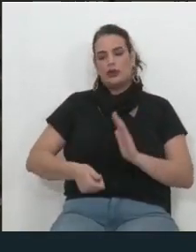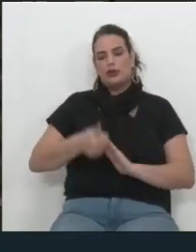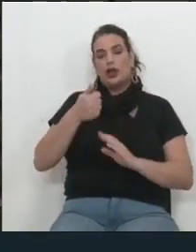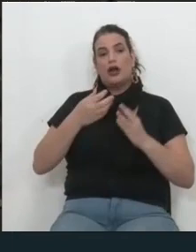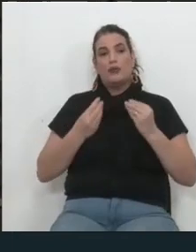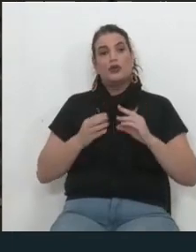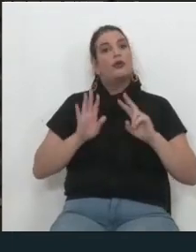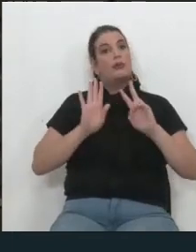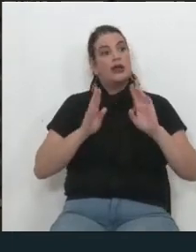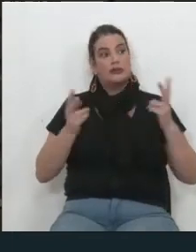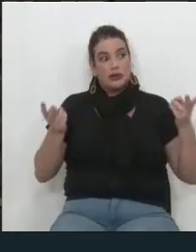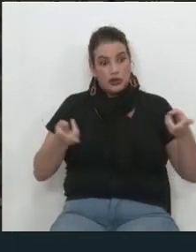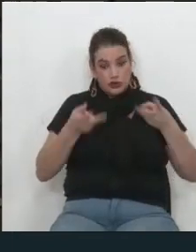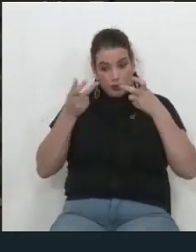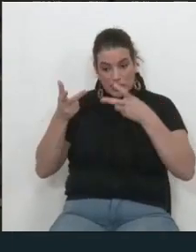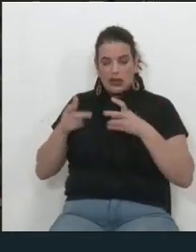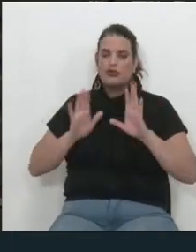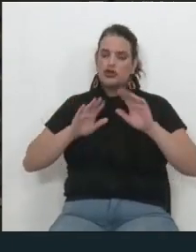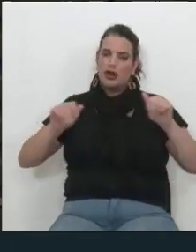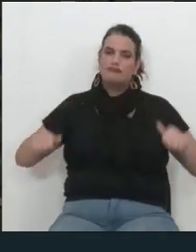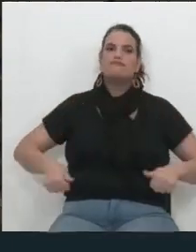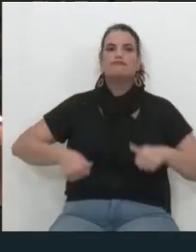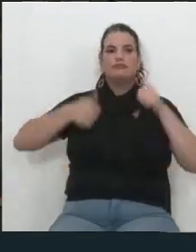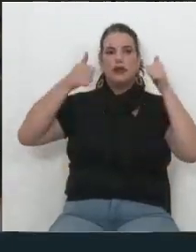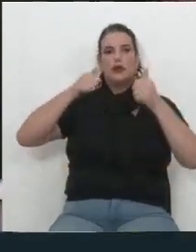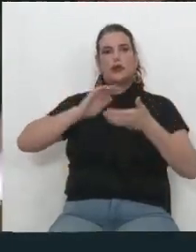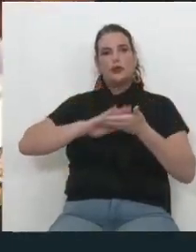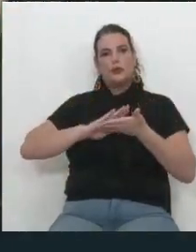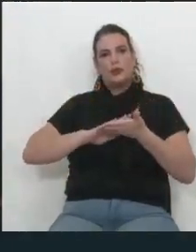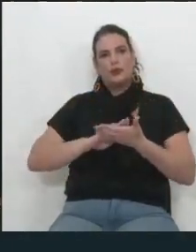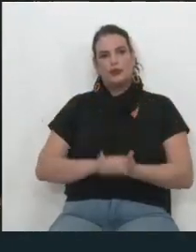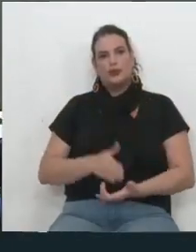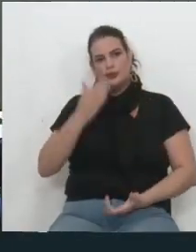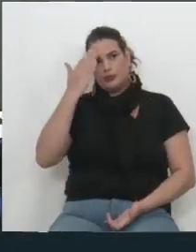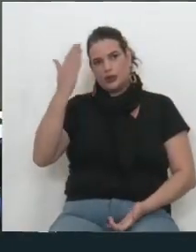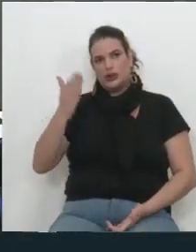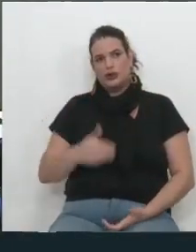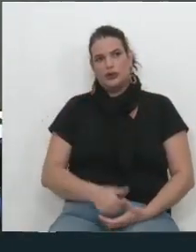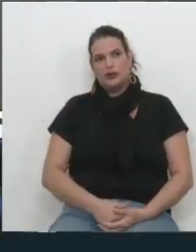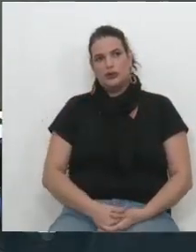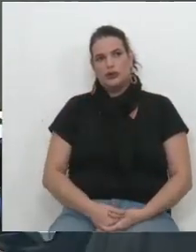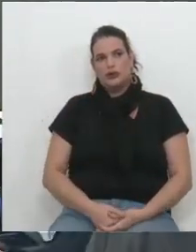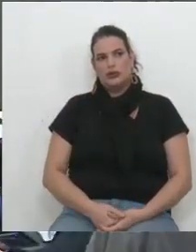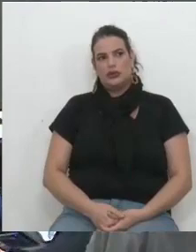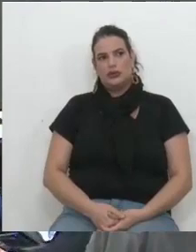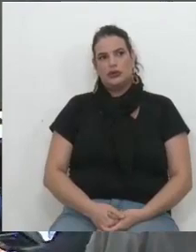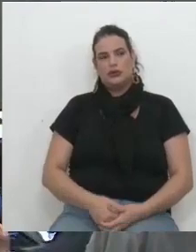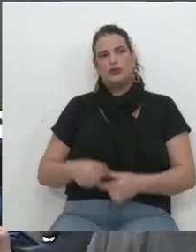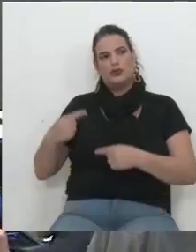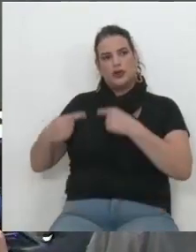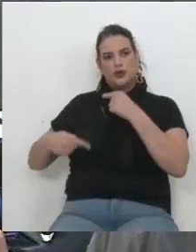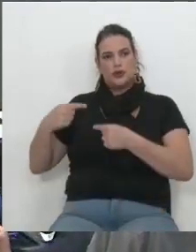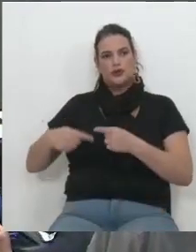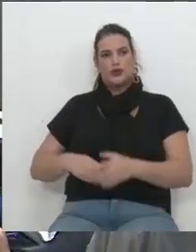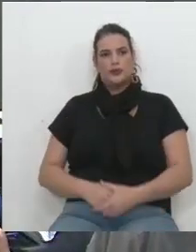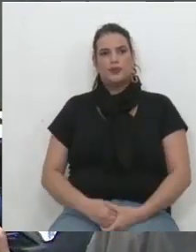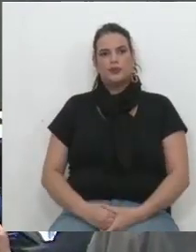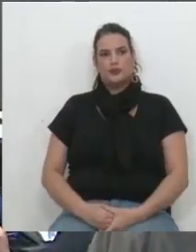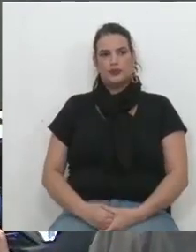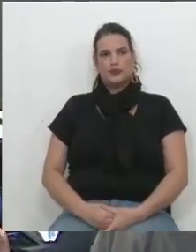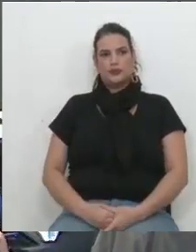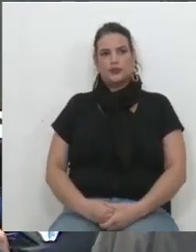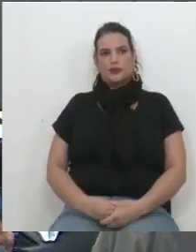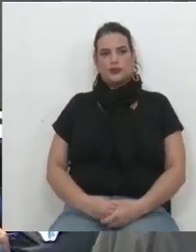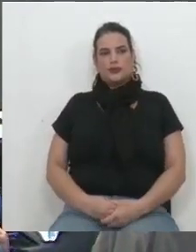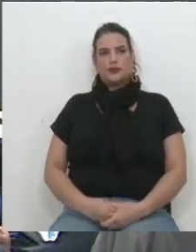vendo e vimos, melhorou bastante. Obrigado, presidente. Para discutir, senhor presidente. Para